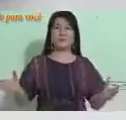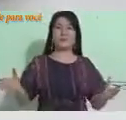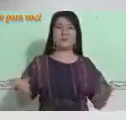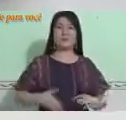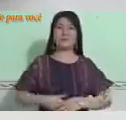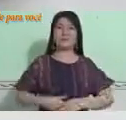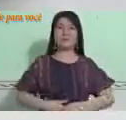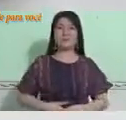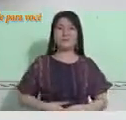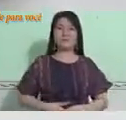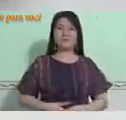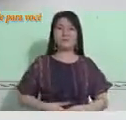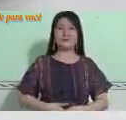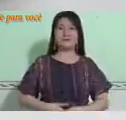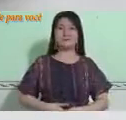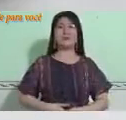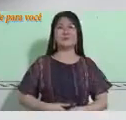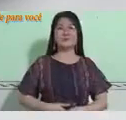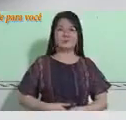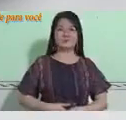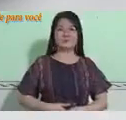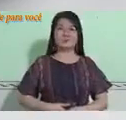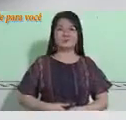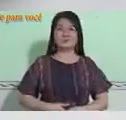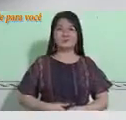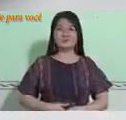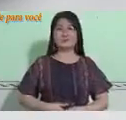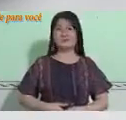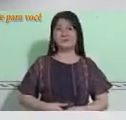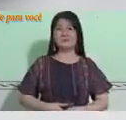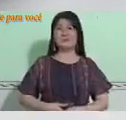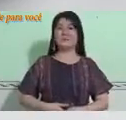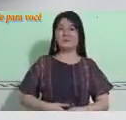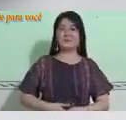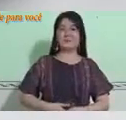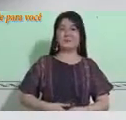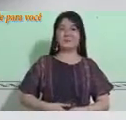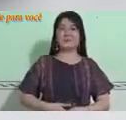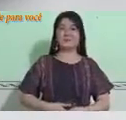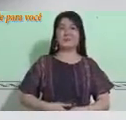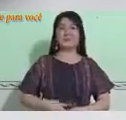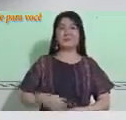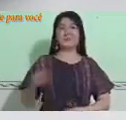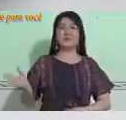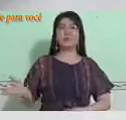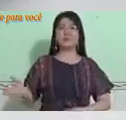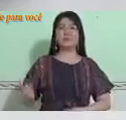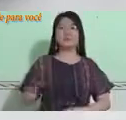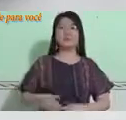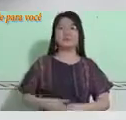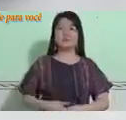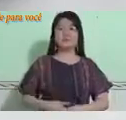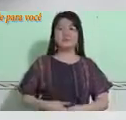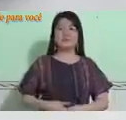Além disso, os tremores da hipoglicemia podem ser acompanhados de sensação de fraqueza, palpitações,